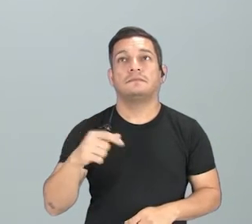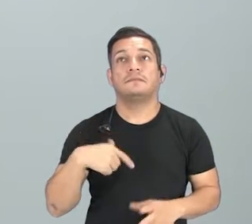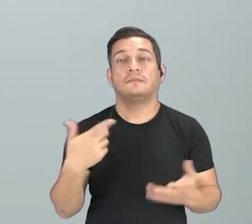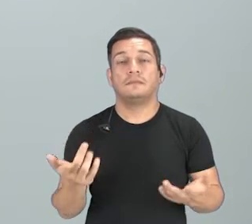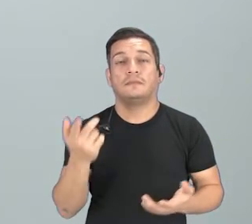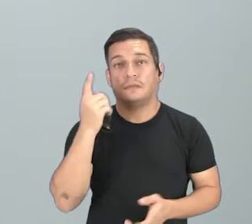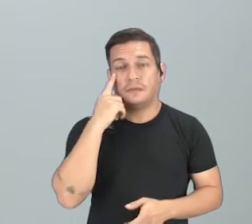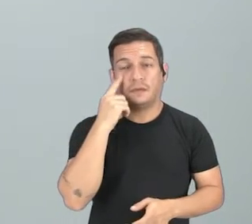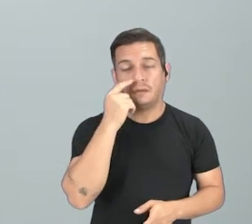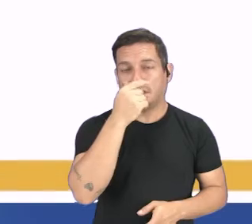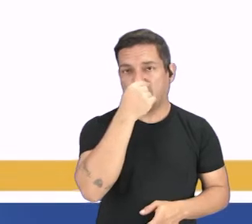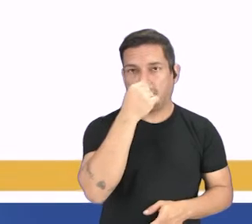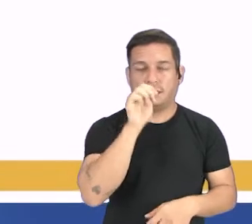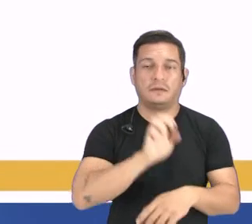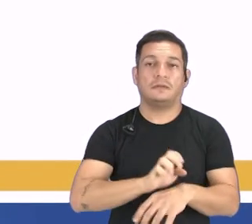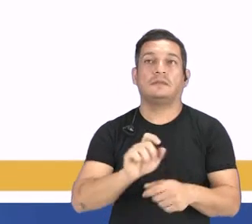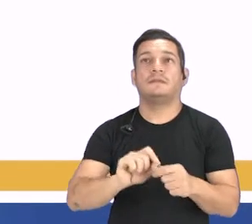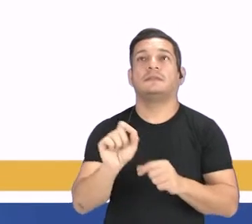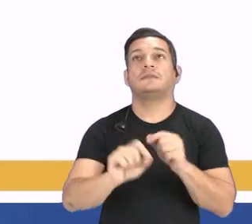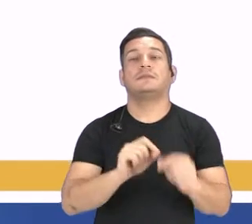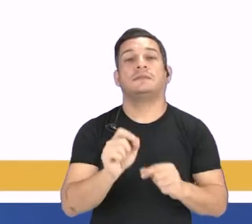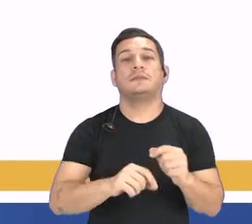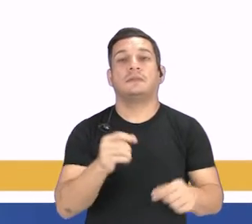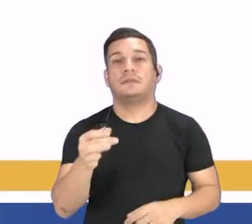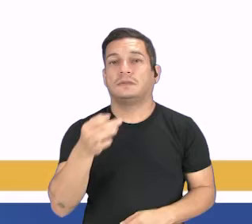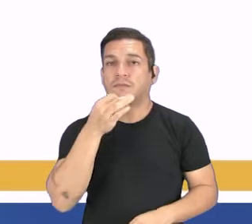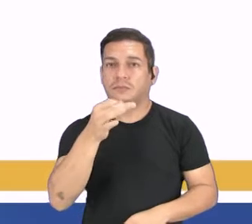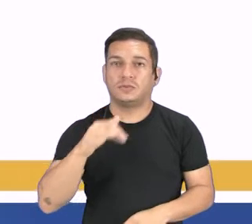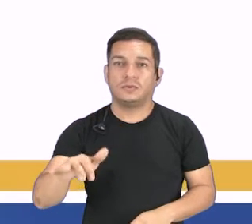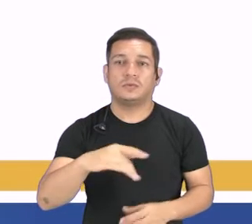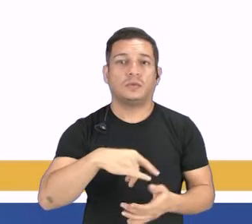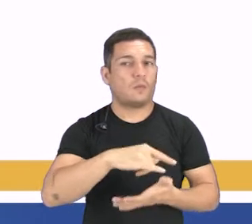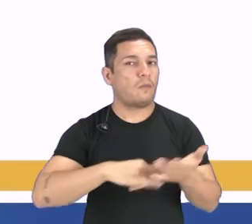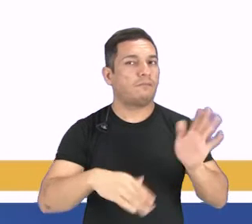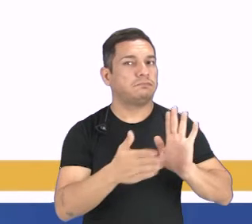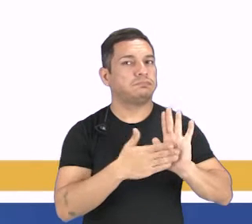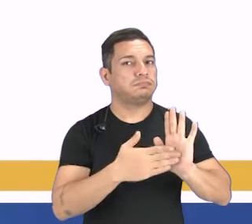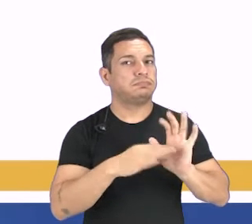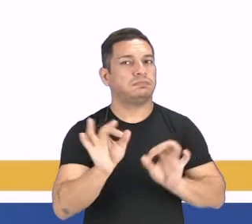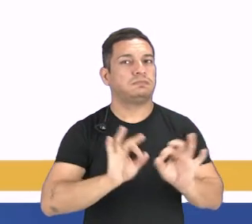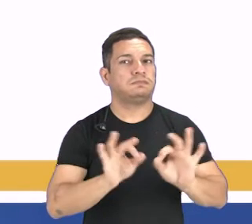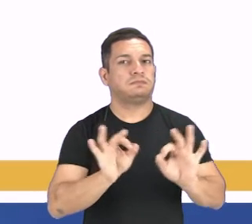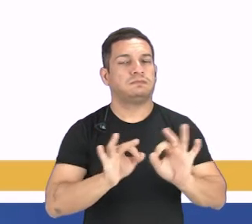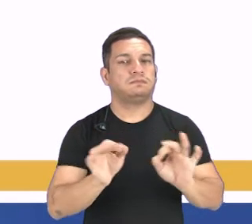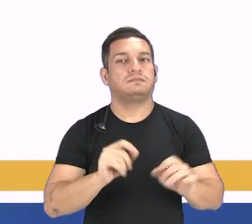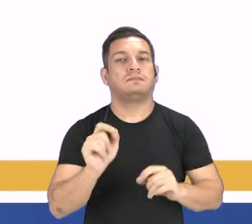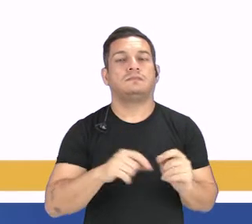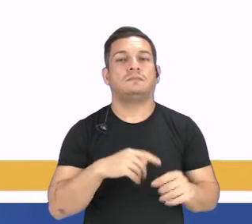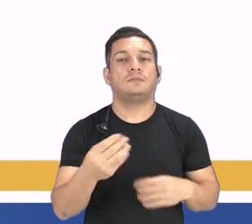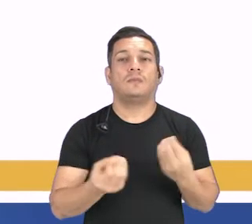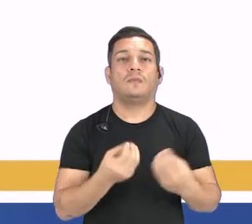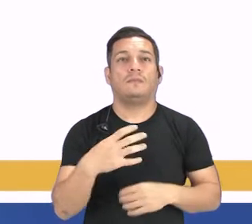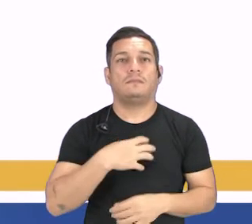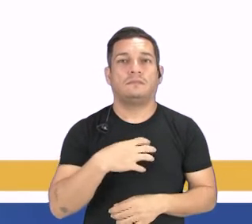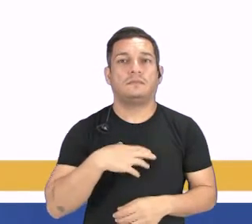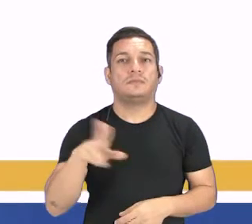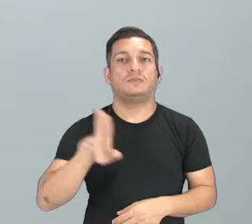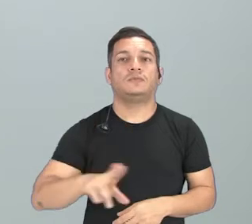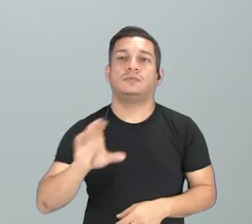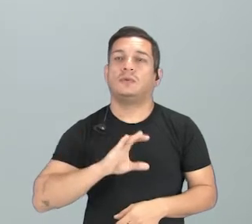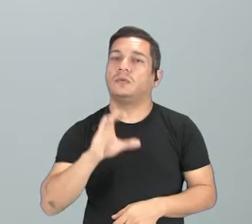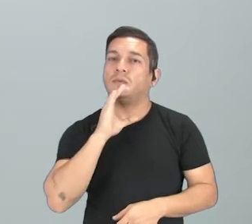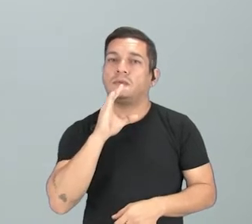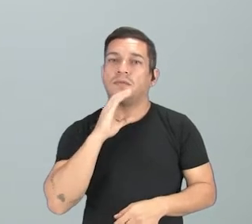Então, olha só, o Estado fez o quê? Burocratizou, quer dizer, documentou, protocolou uma forma de agir, né, de usar